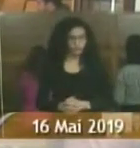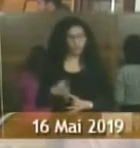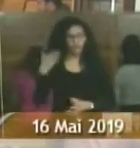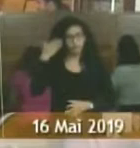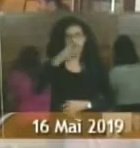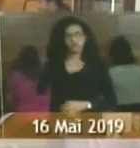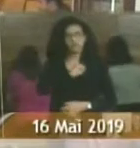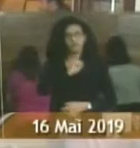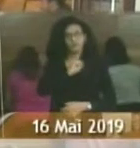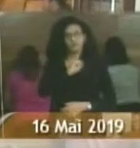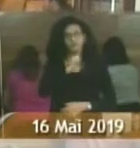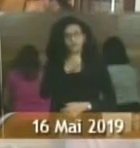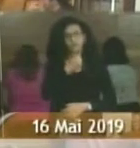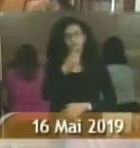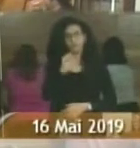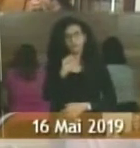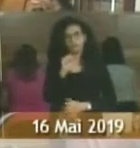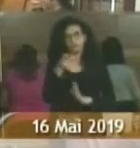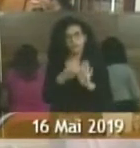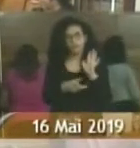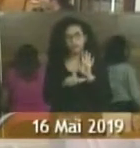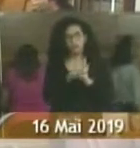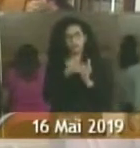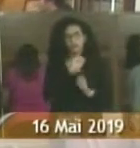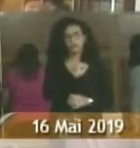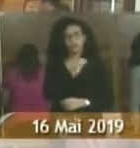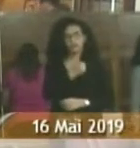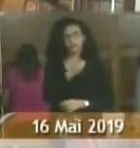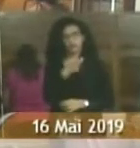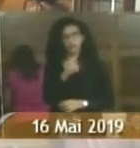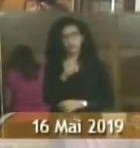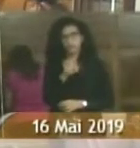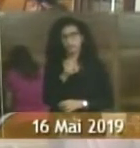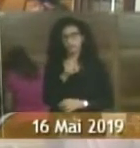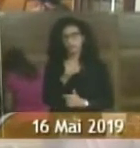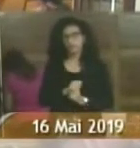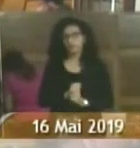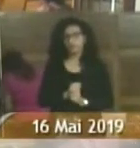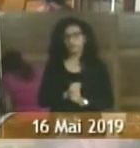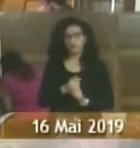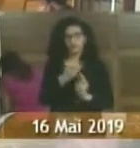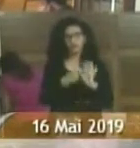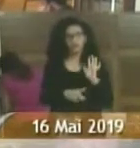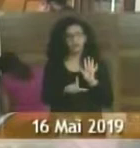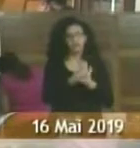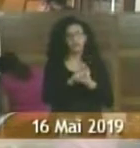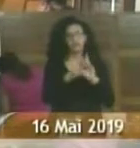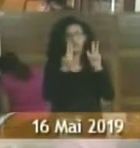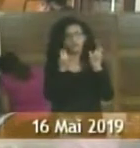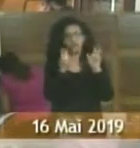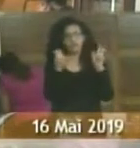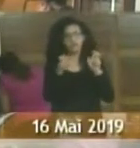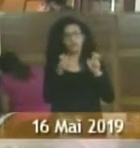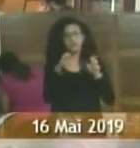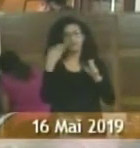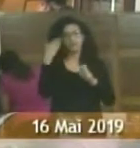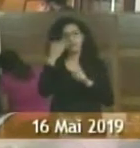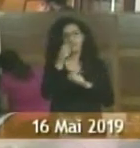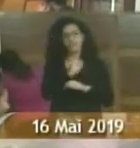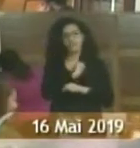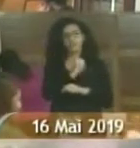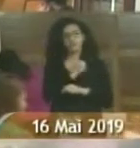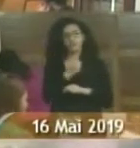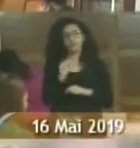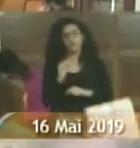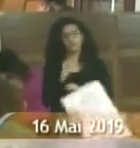Mensagem número 18 de 2019, projeto de lei número 15/2019, projeto de lei objeto da mensagem número